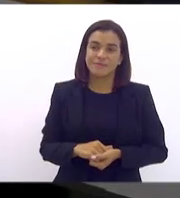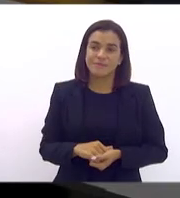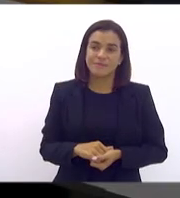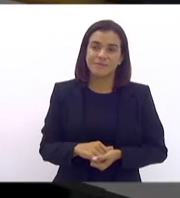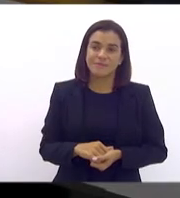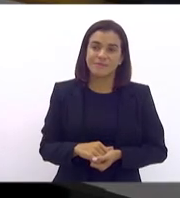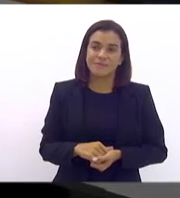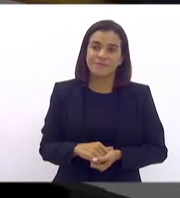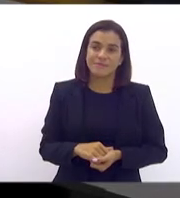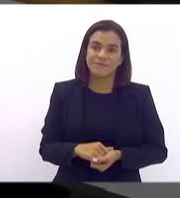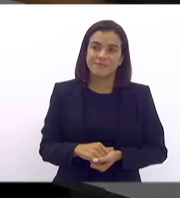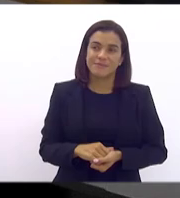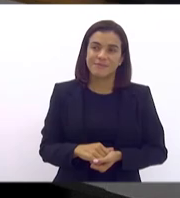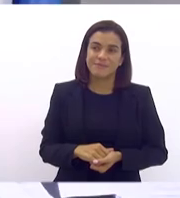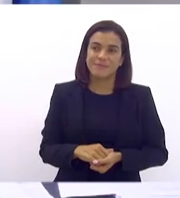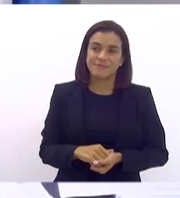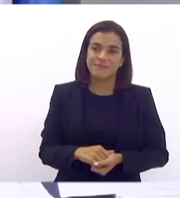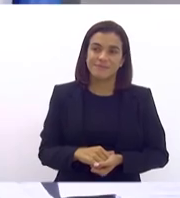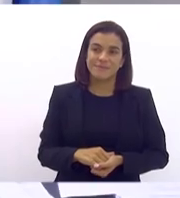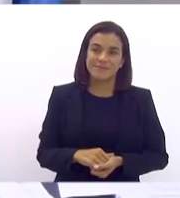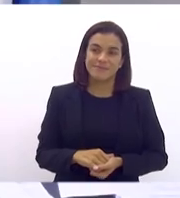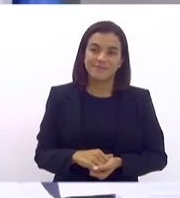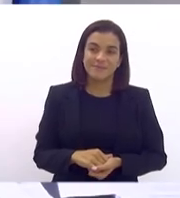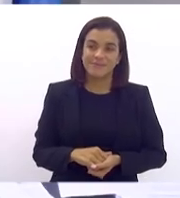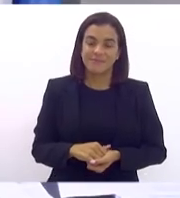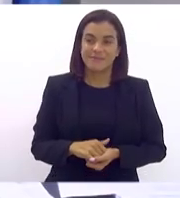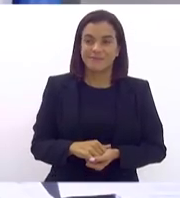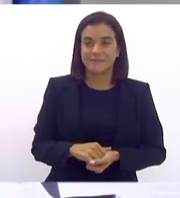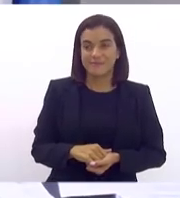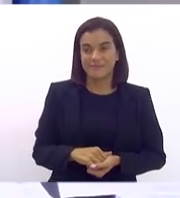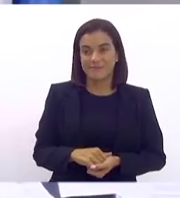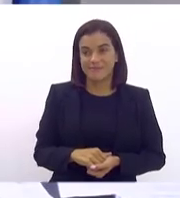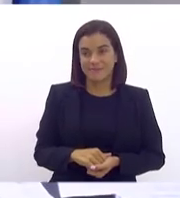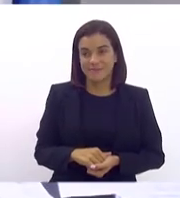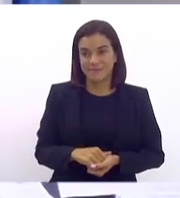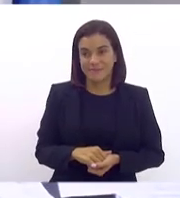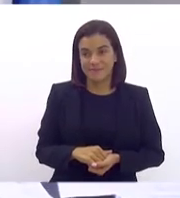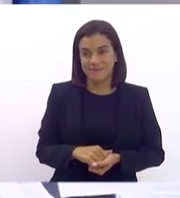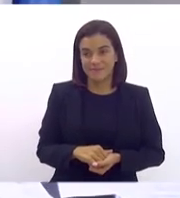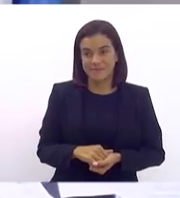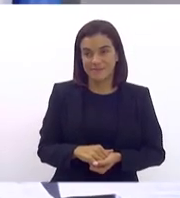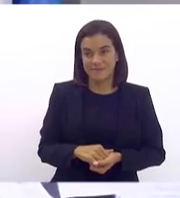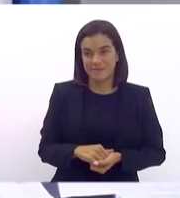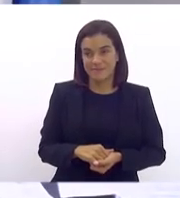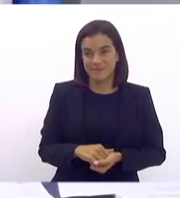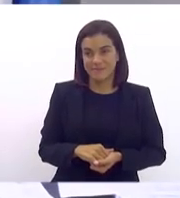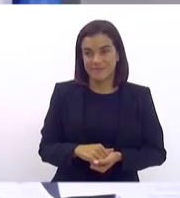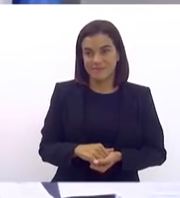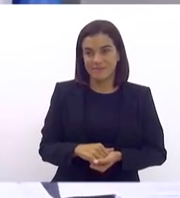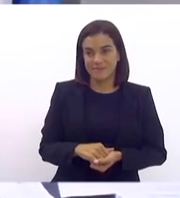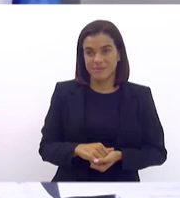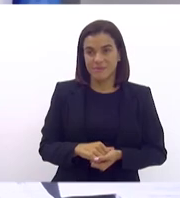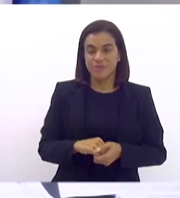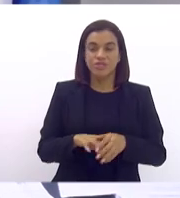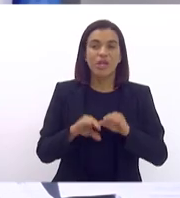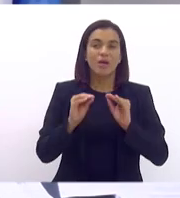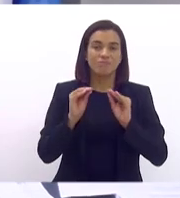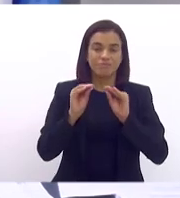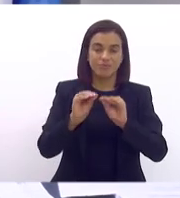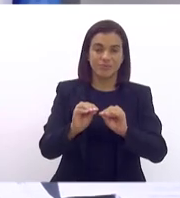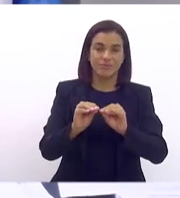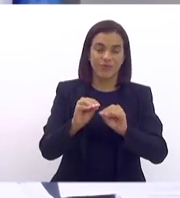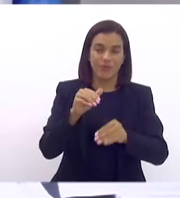Deputada Verônica, a sua conexão está muito ruim, mas nós já computamos o voto favorável de